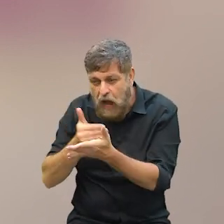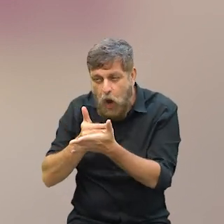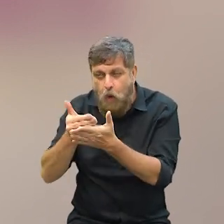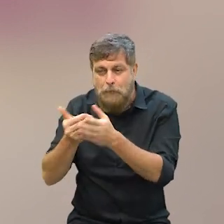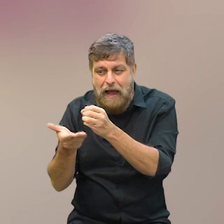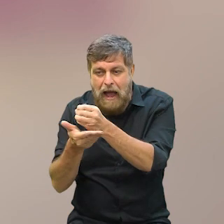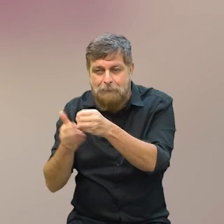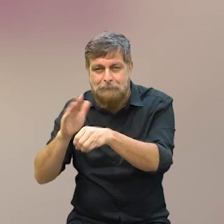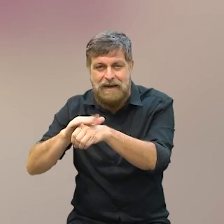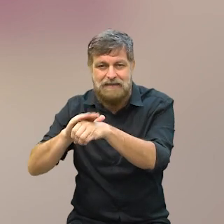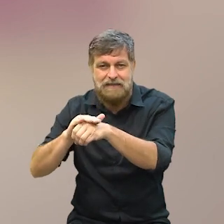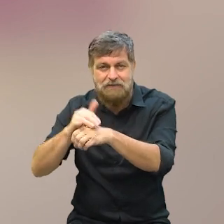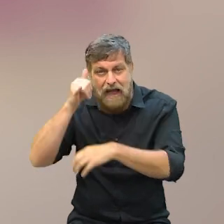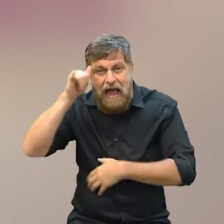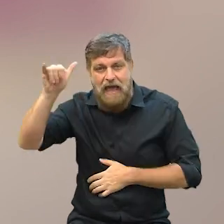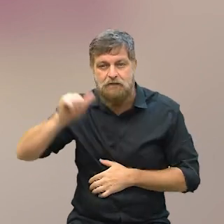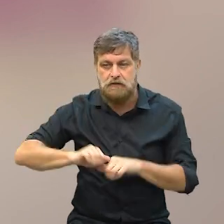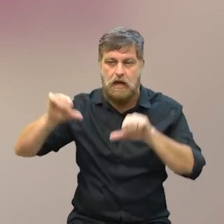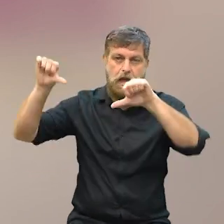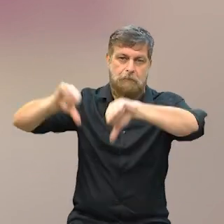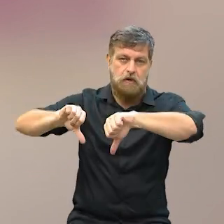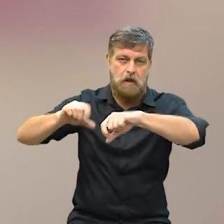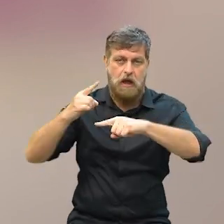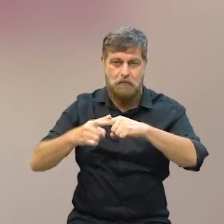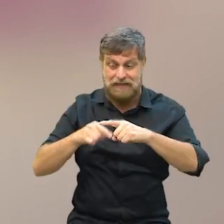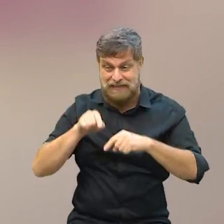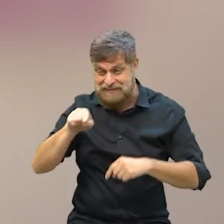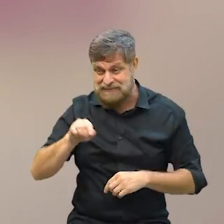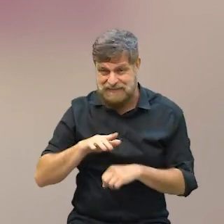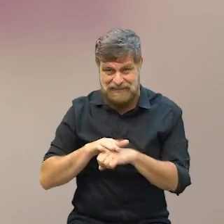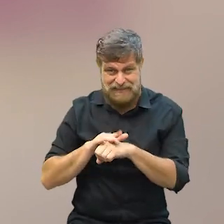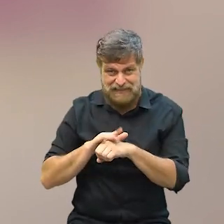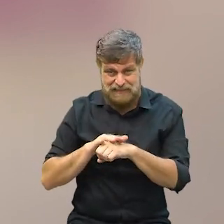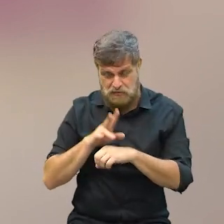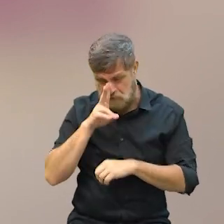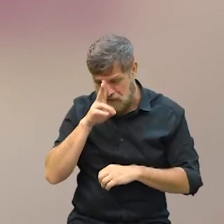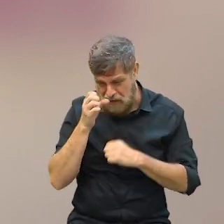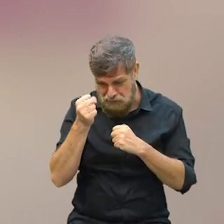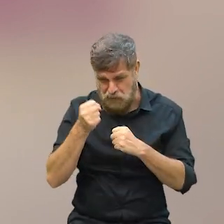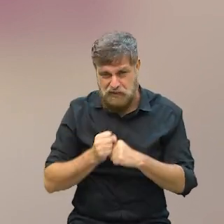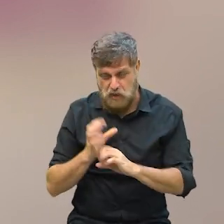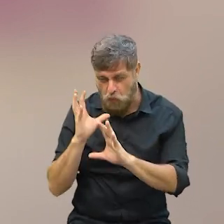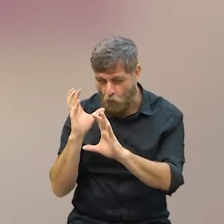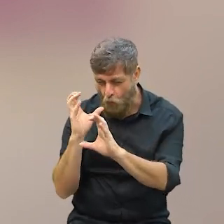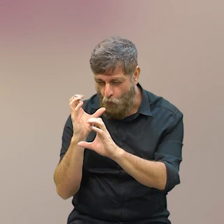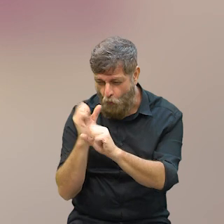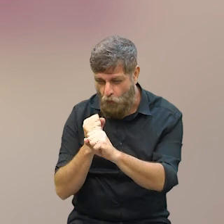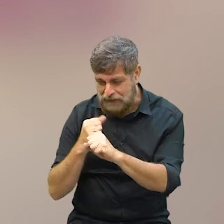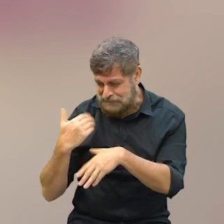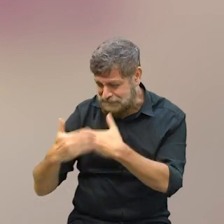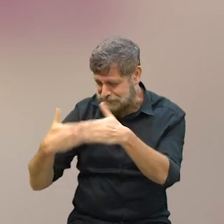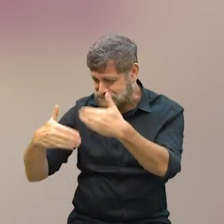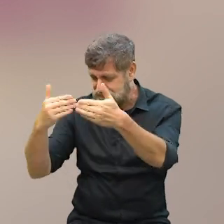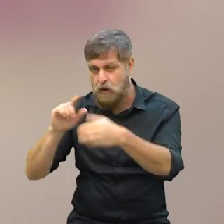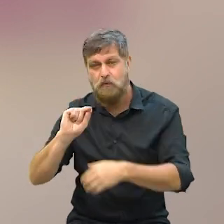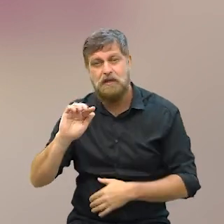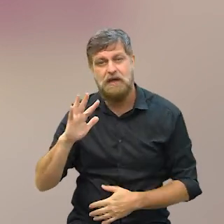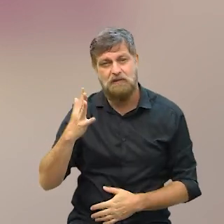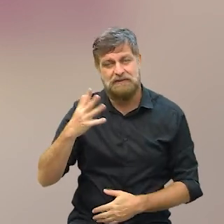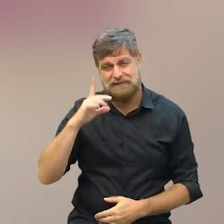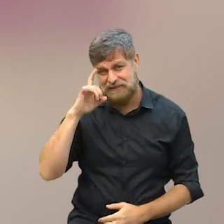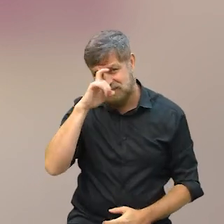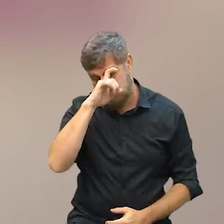da doença, evitando a progressão. Porque quando essa doença está muito avançada, muitas